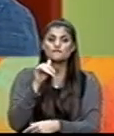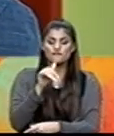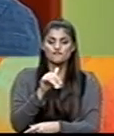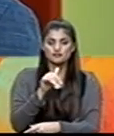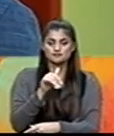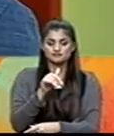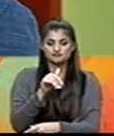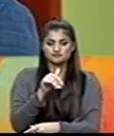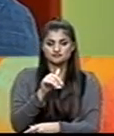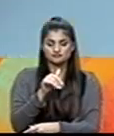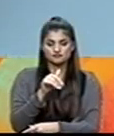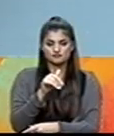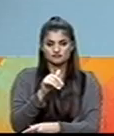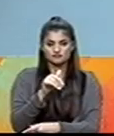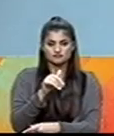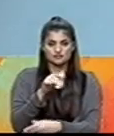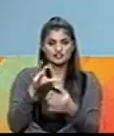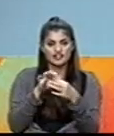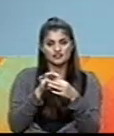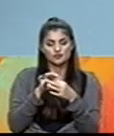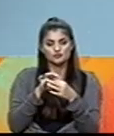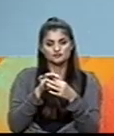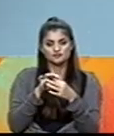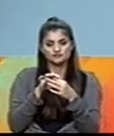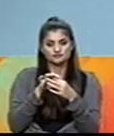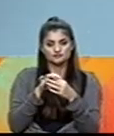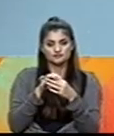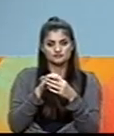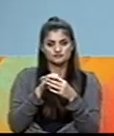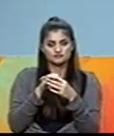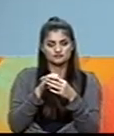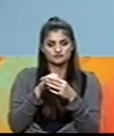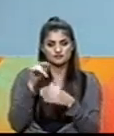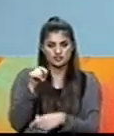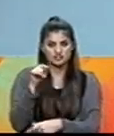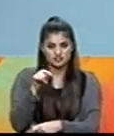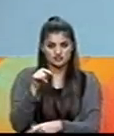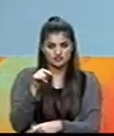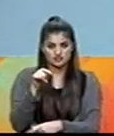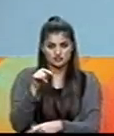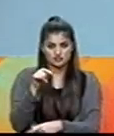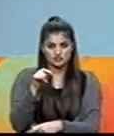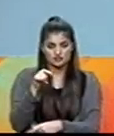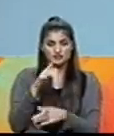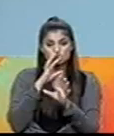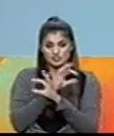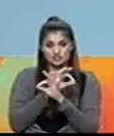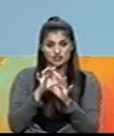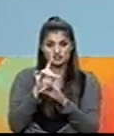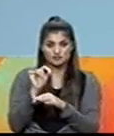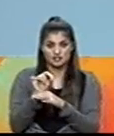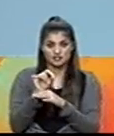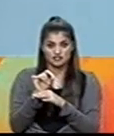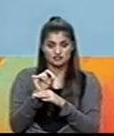Aquino e sobre a questão... Está aí a passagem em que Tomás de Aquino trata da gula é deliciosa. Exatamente. Na